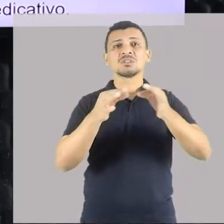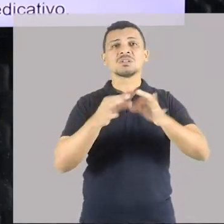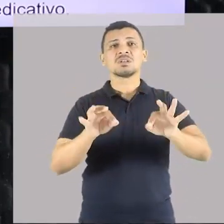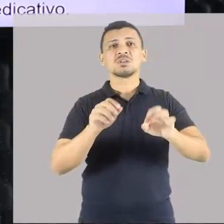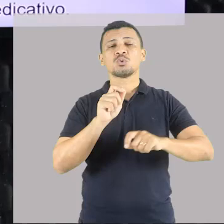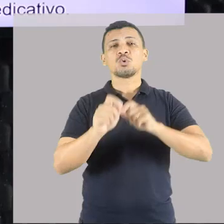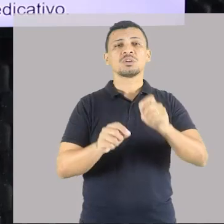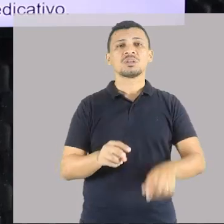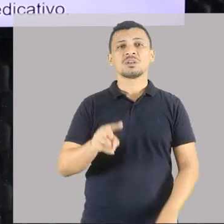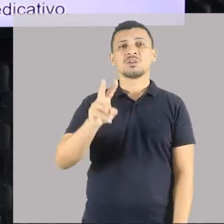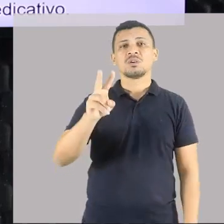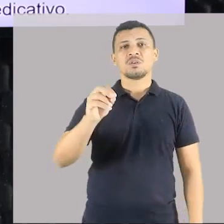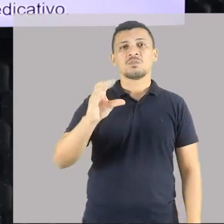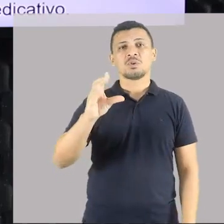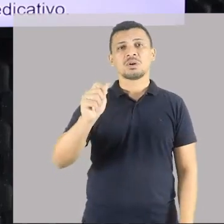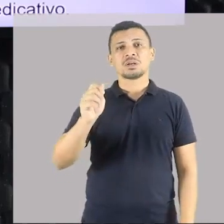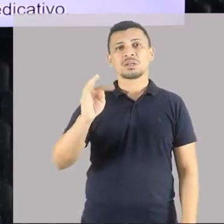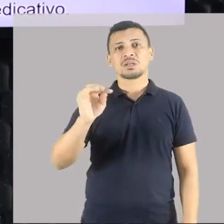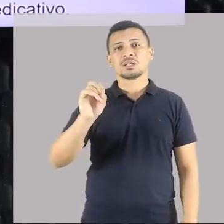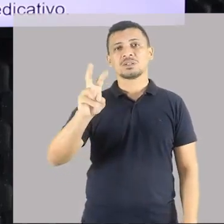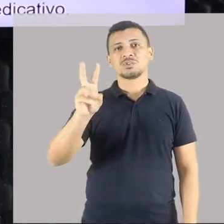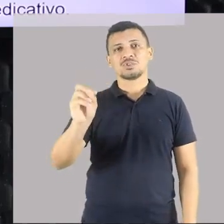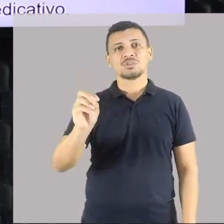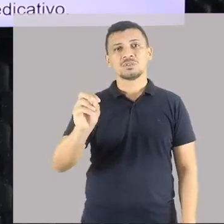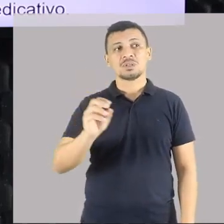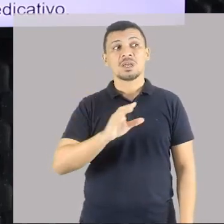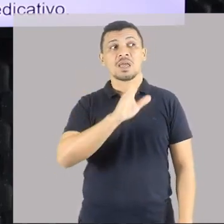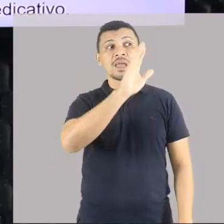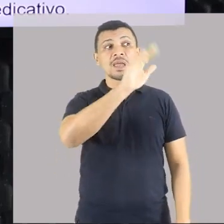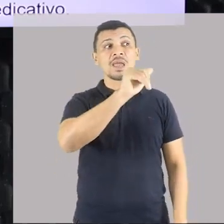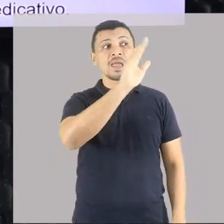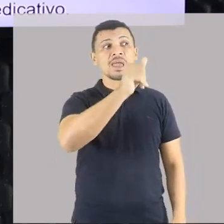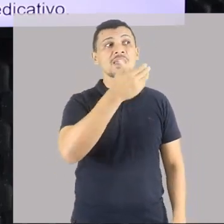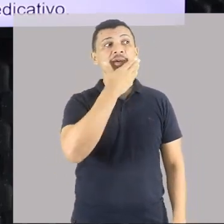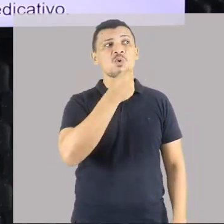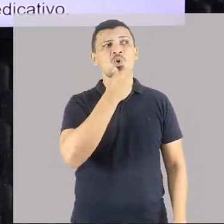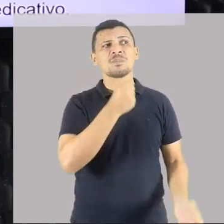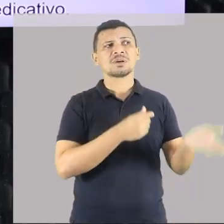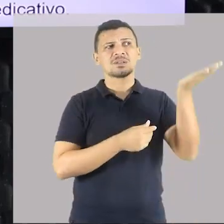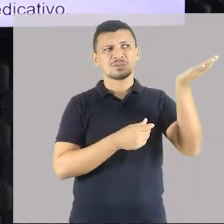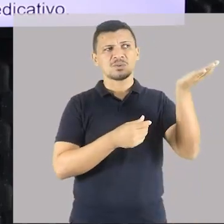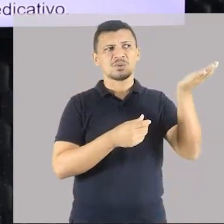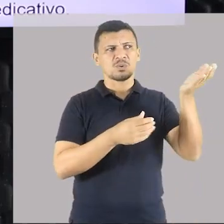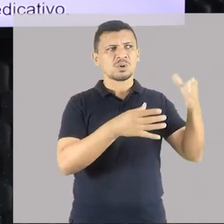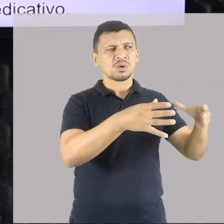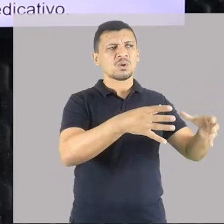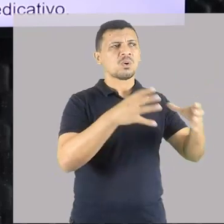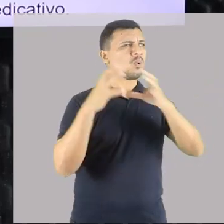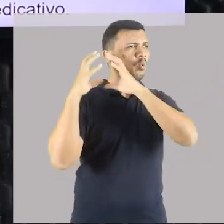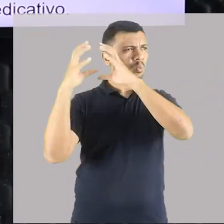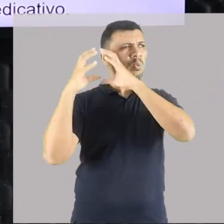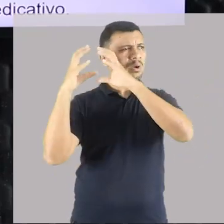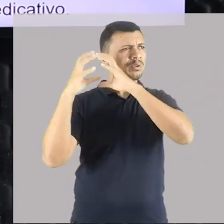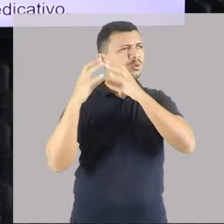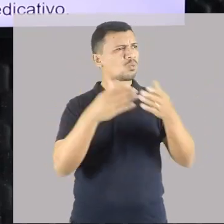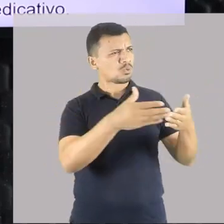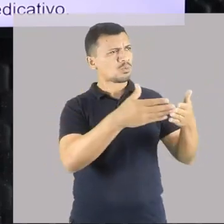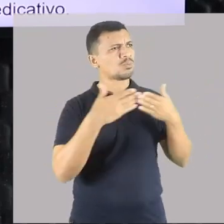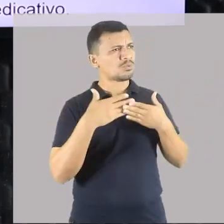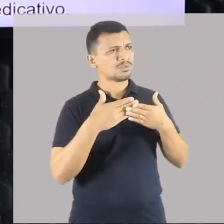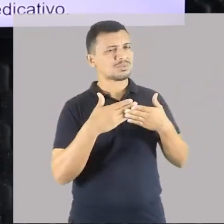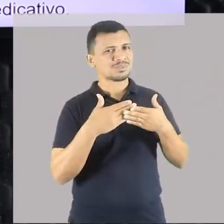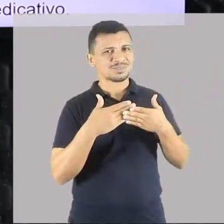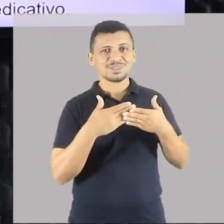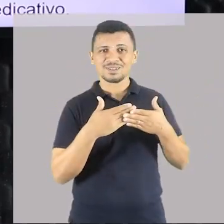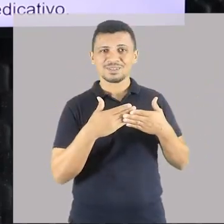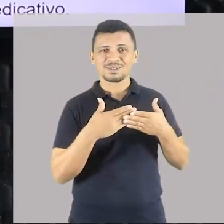chamado de vocativo. Se você diz assim, ei garçom, uma água de coco, por favor. Você é geração